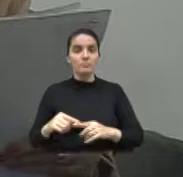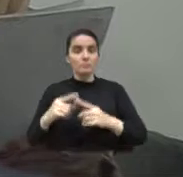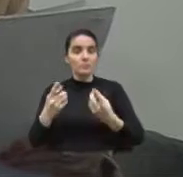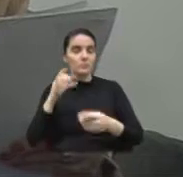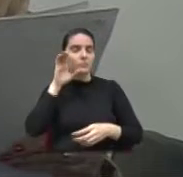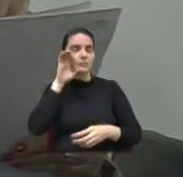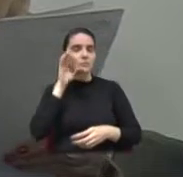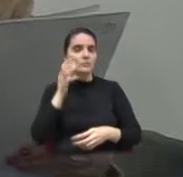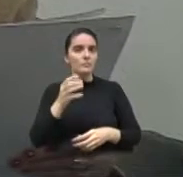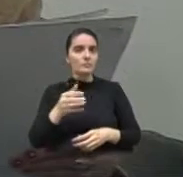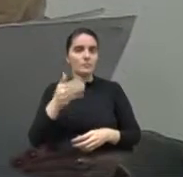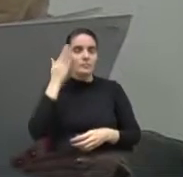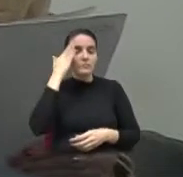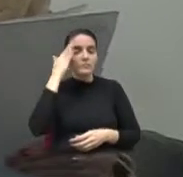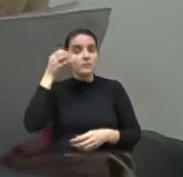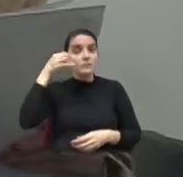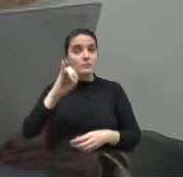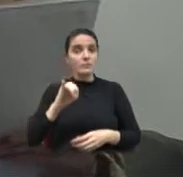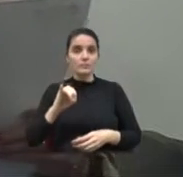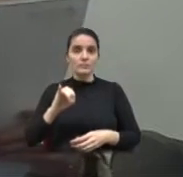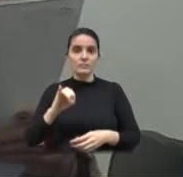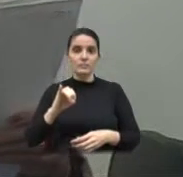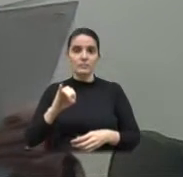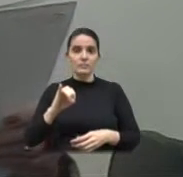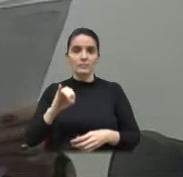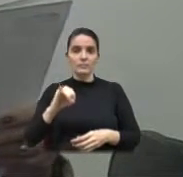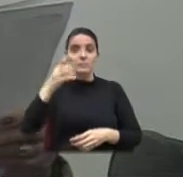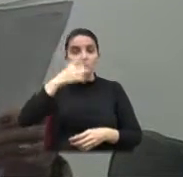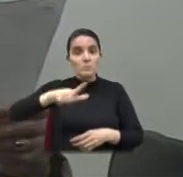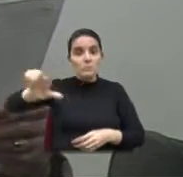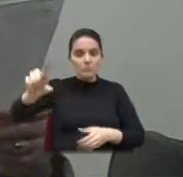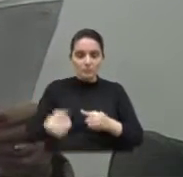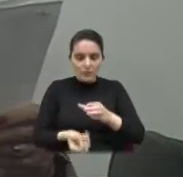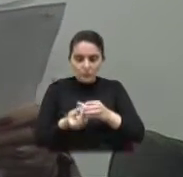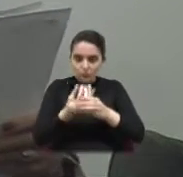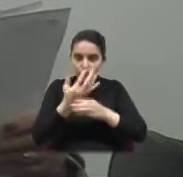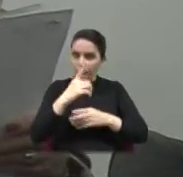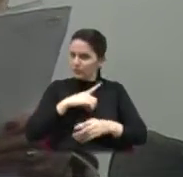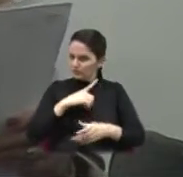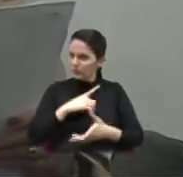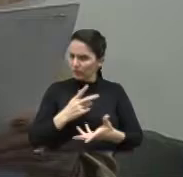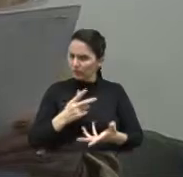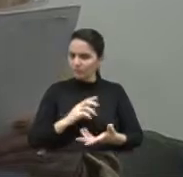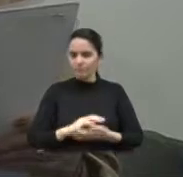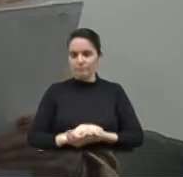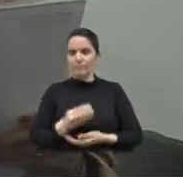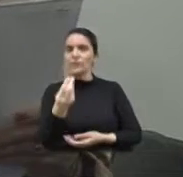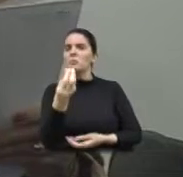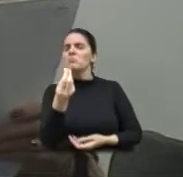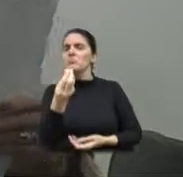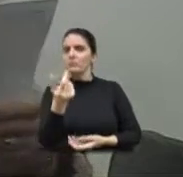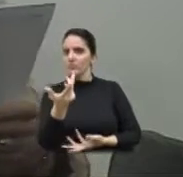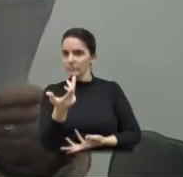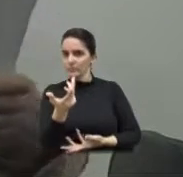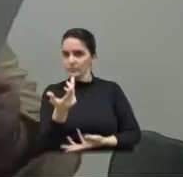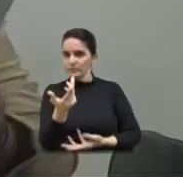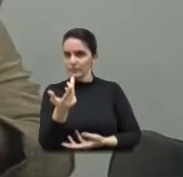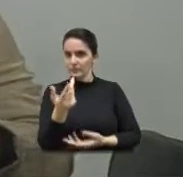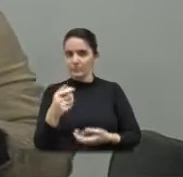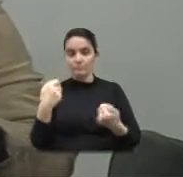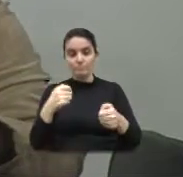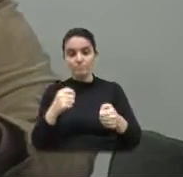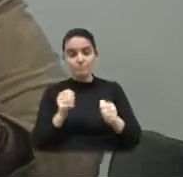outras, e como o poder público vem monitorando a qualidade dessas águas para a